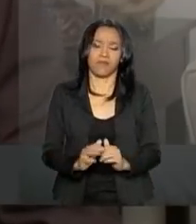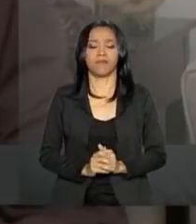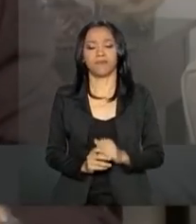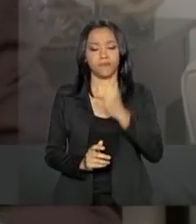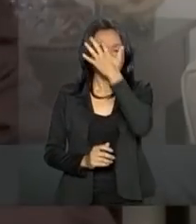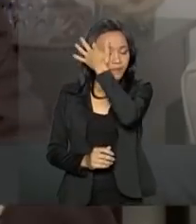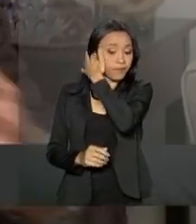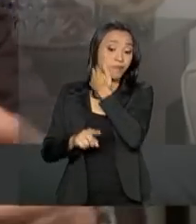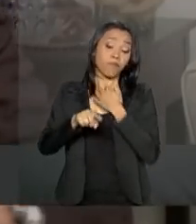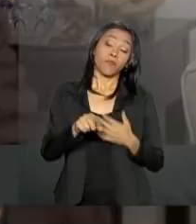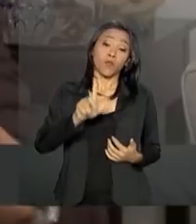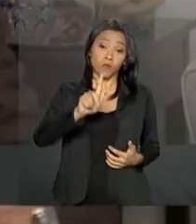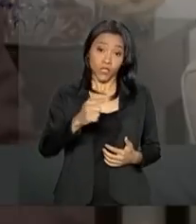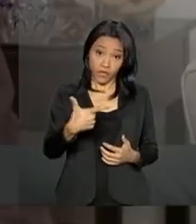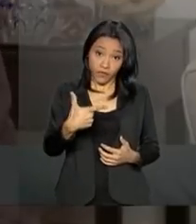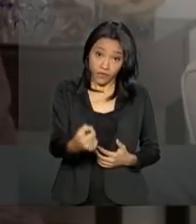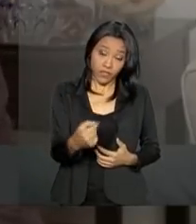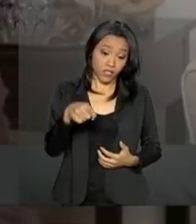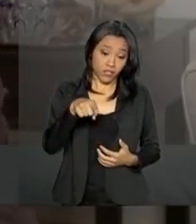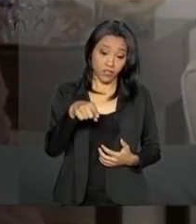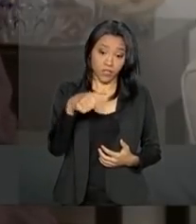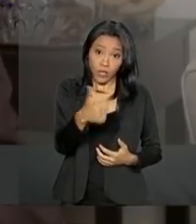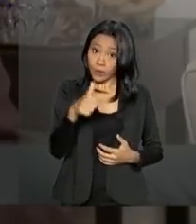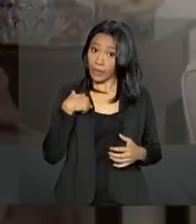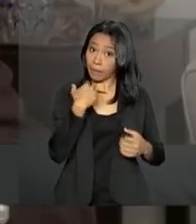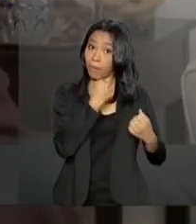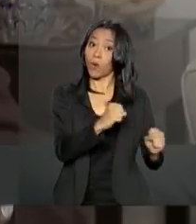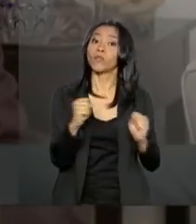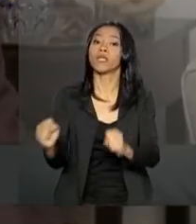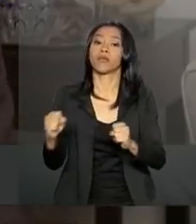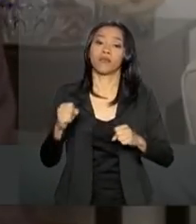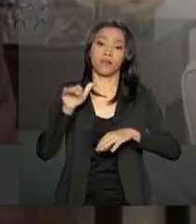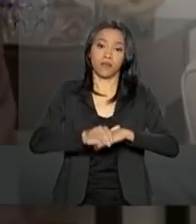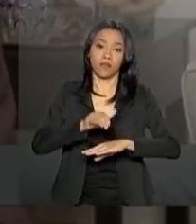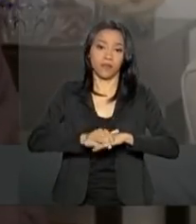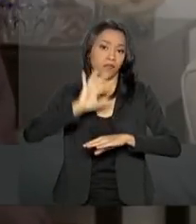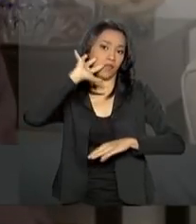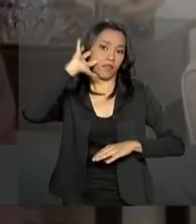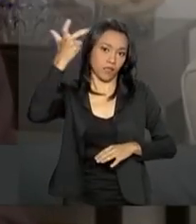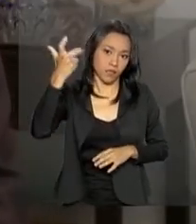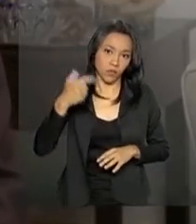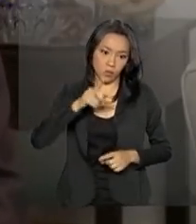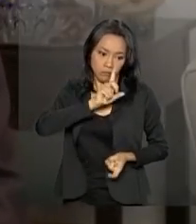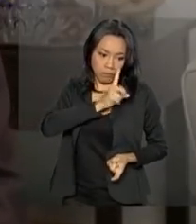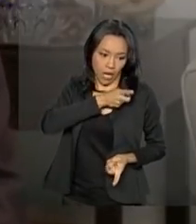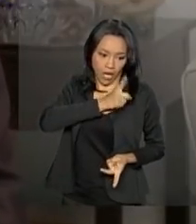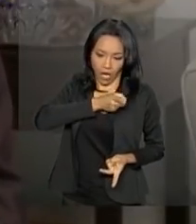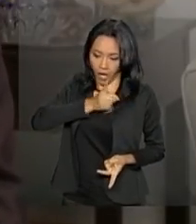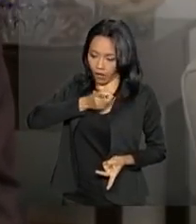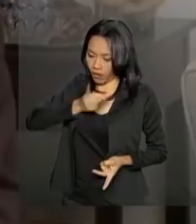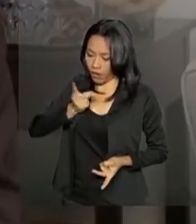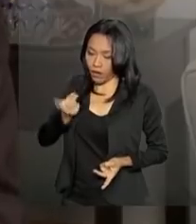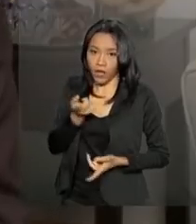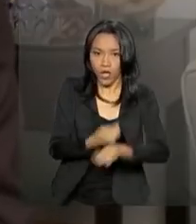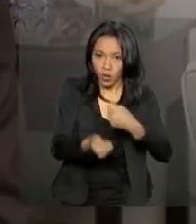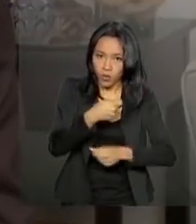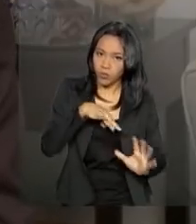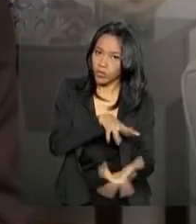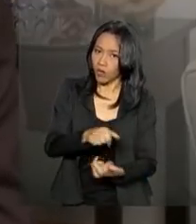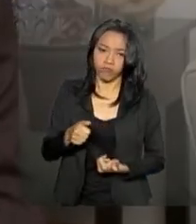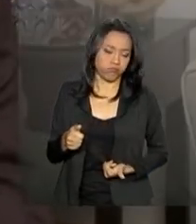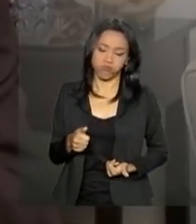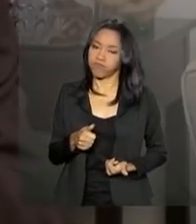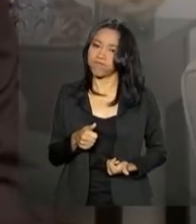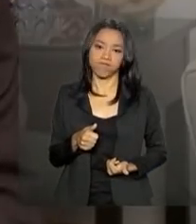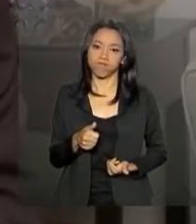tem poderes para tomar tomar decisões mandatórias na economia mundial mas na medida em que